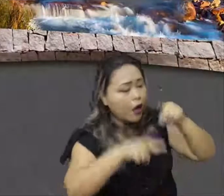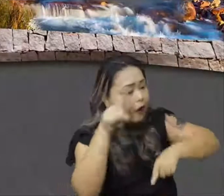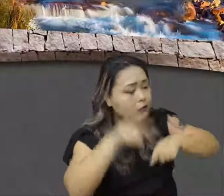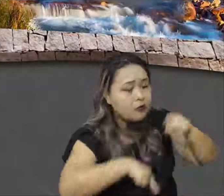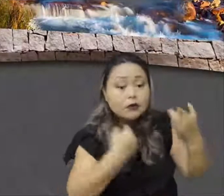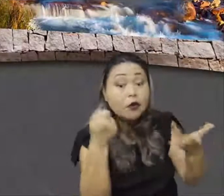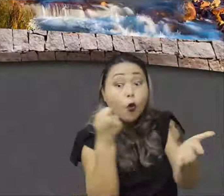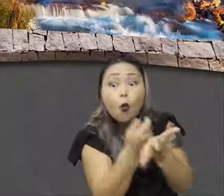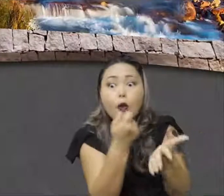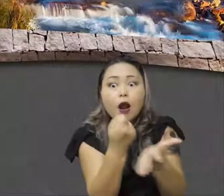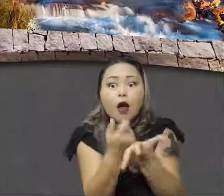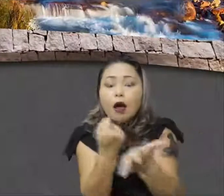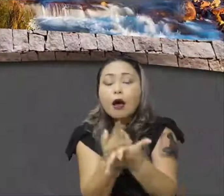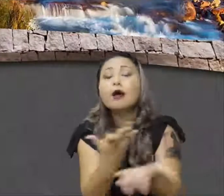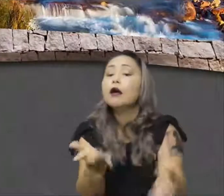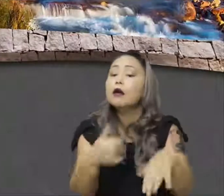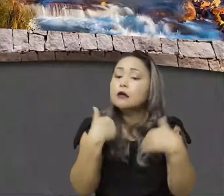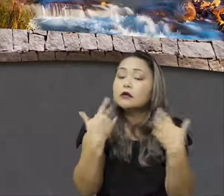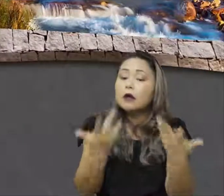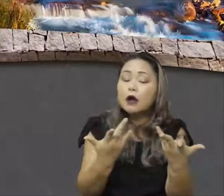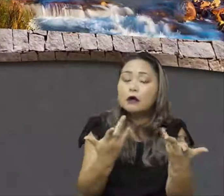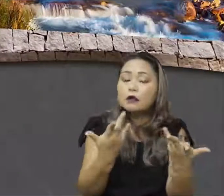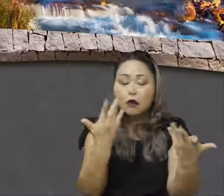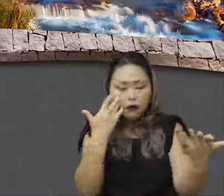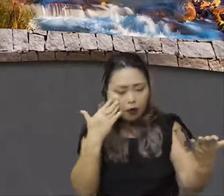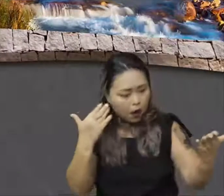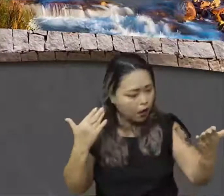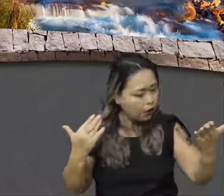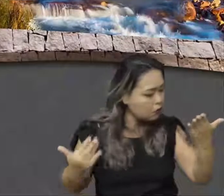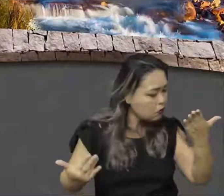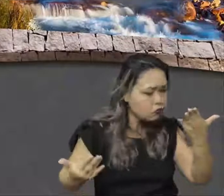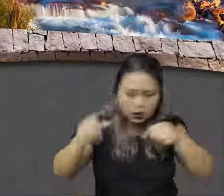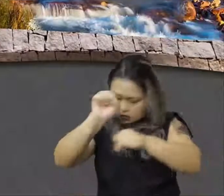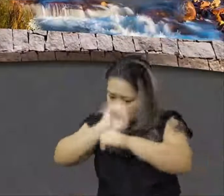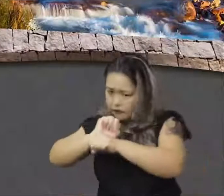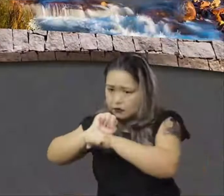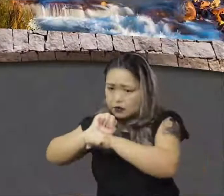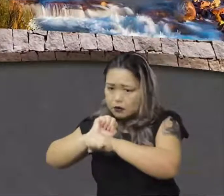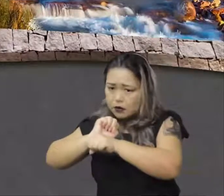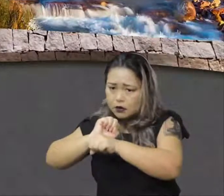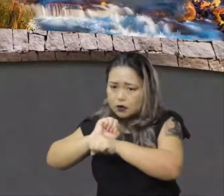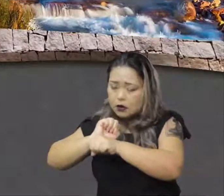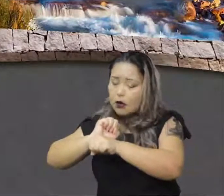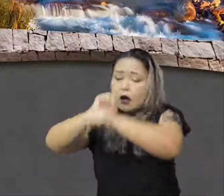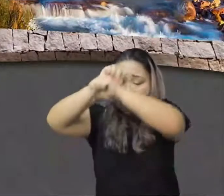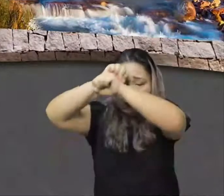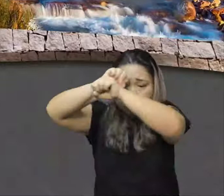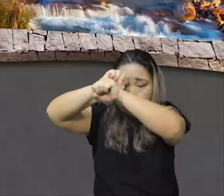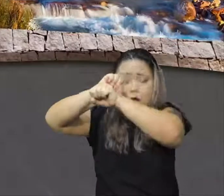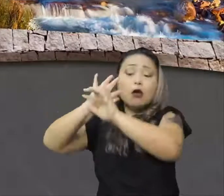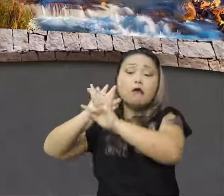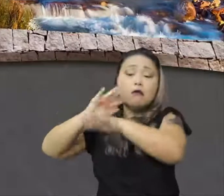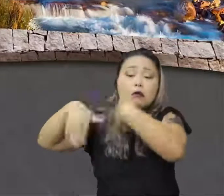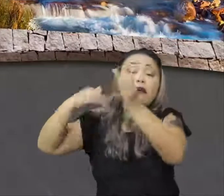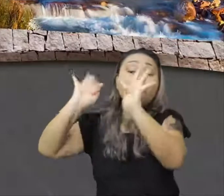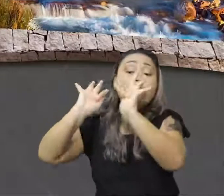consumidor. Portanto, quando você faz uma analogia da escravidão, a escravidão chegou ao